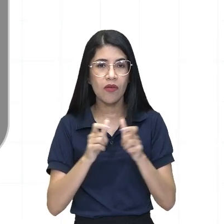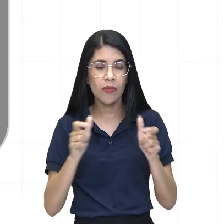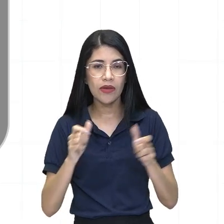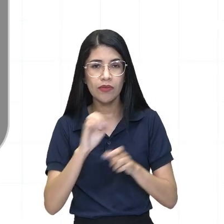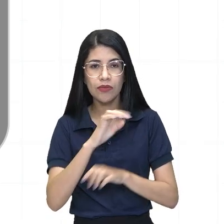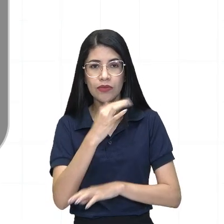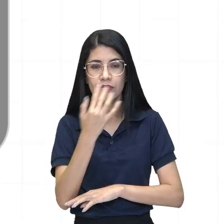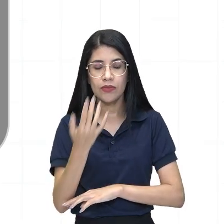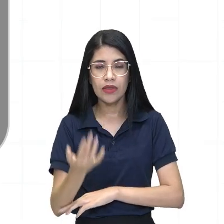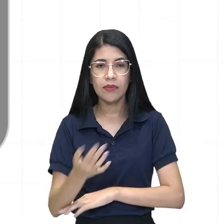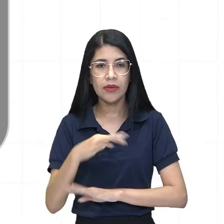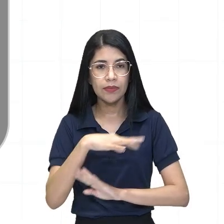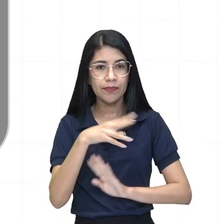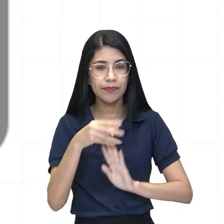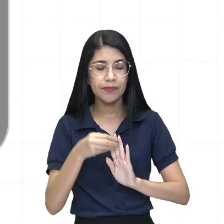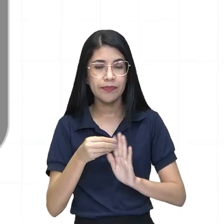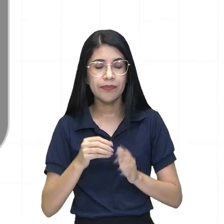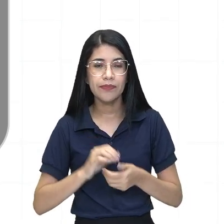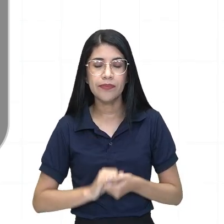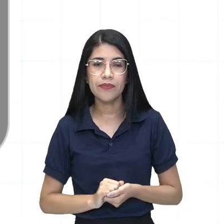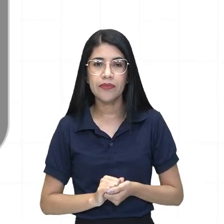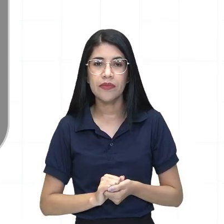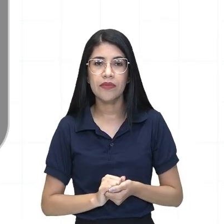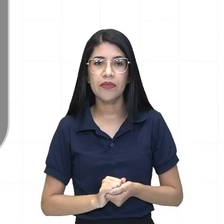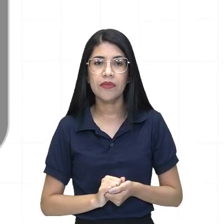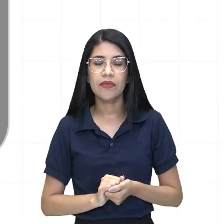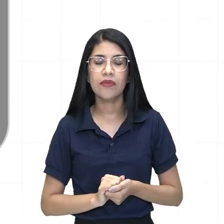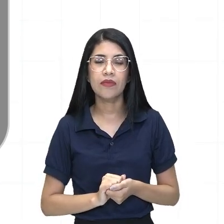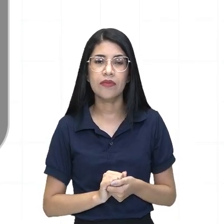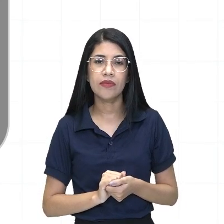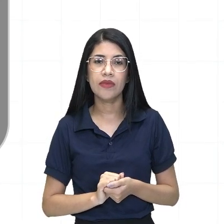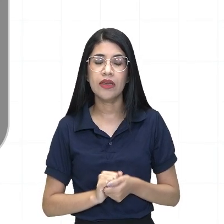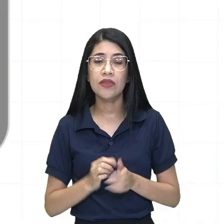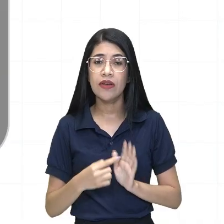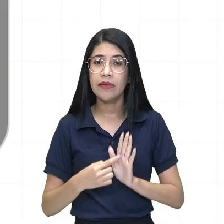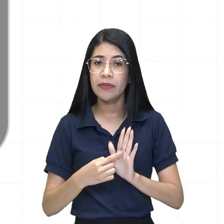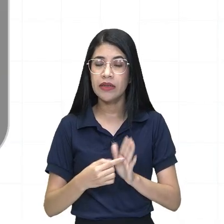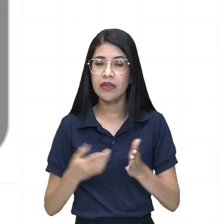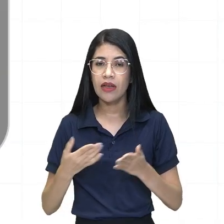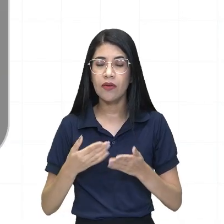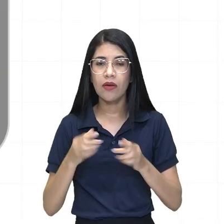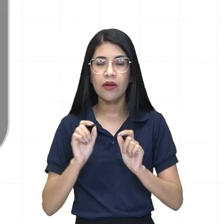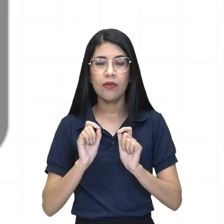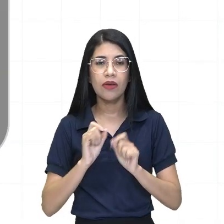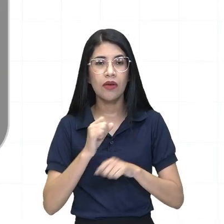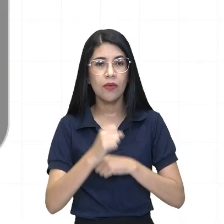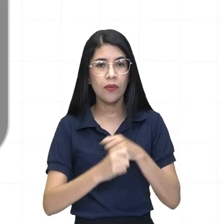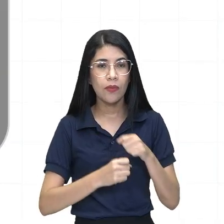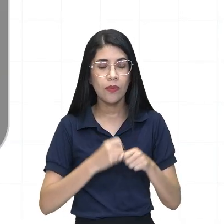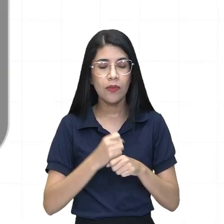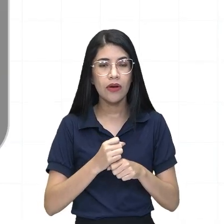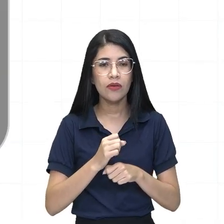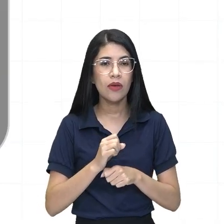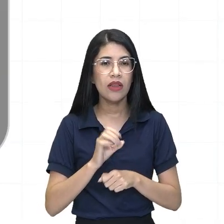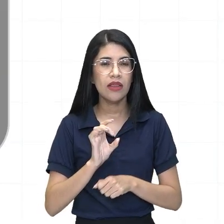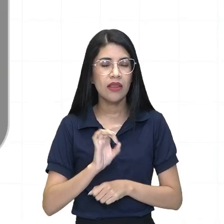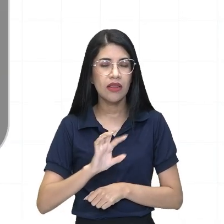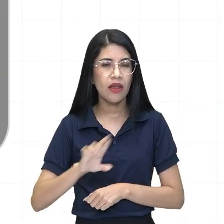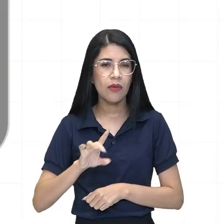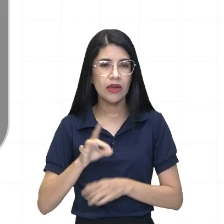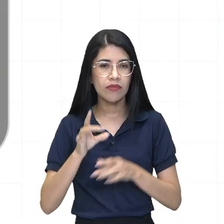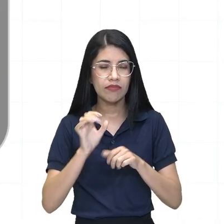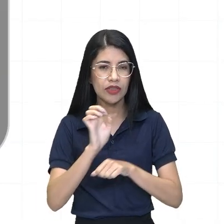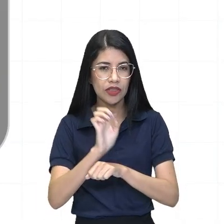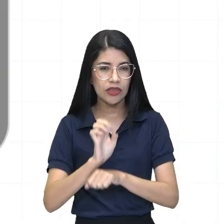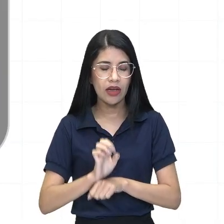E como são muitos dados, então nós vamos fazer um recorte. Observem aqui, nós não vamos analisar por estado não, porque é muita coisa, certo?